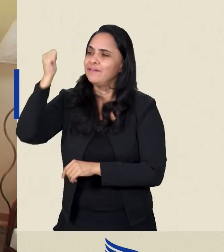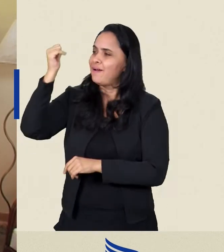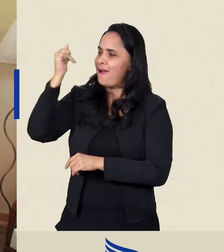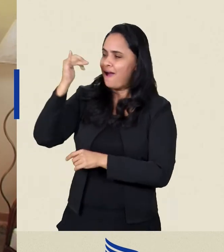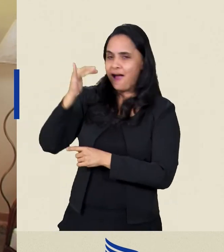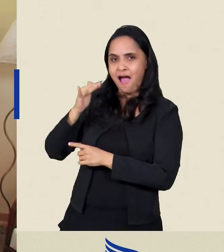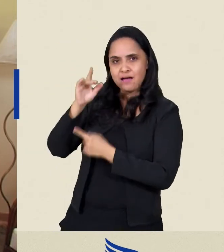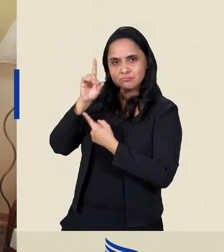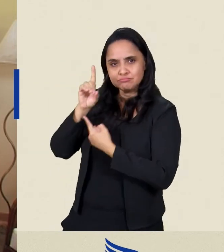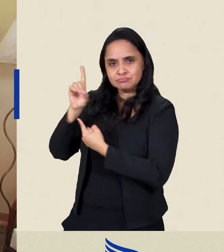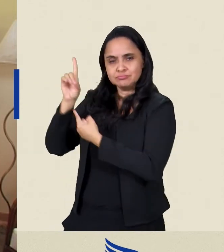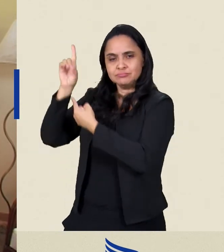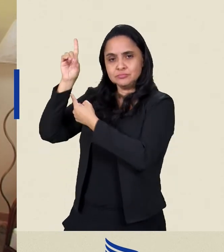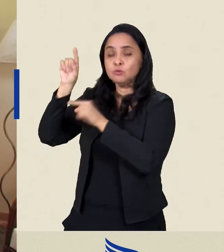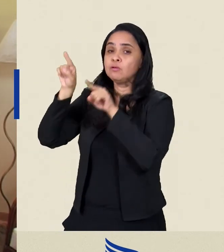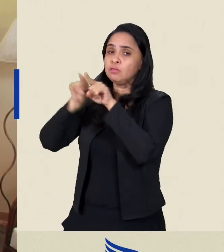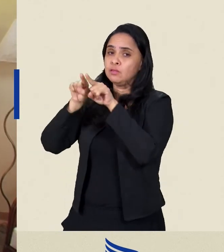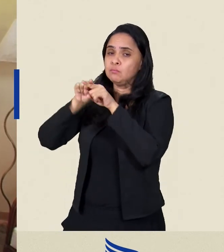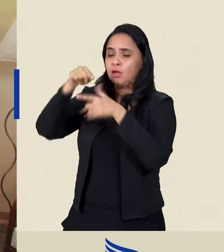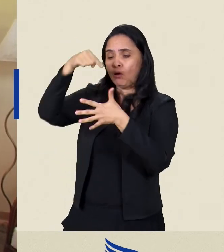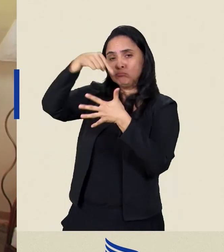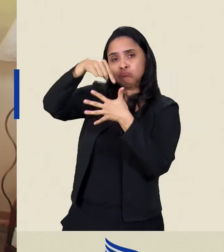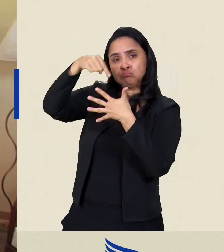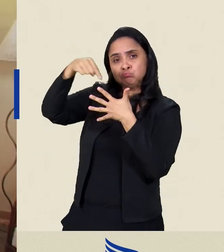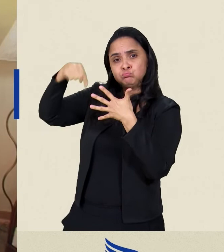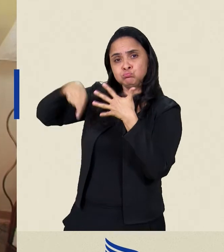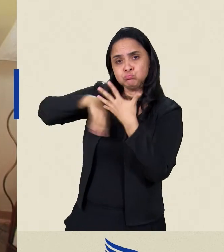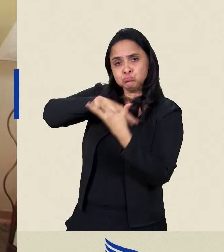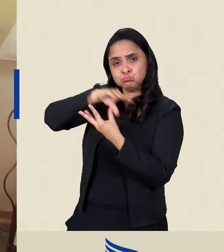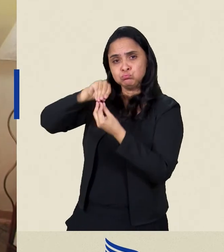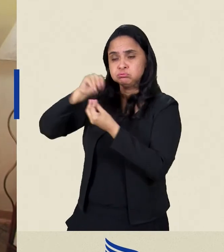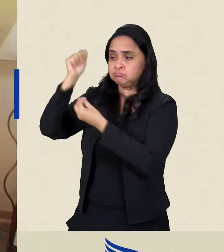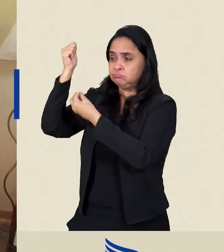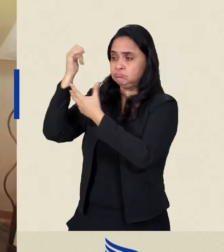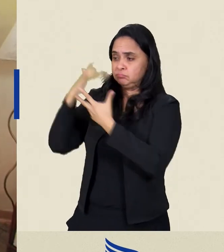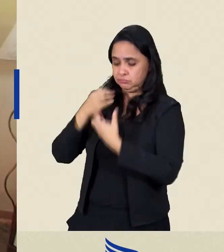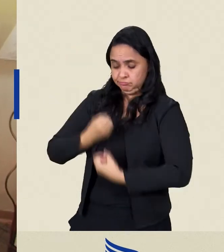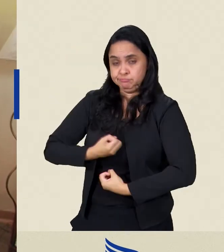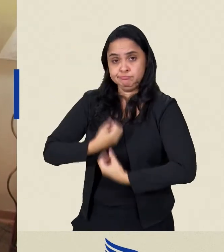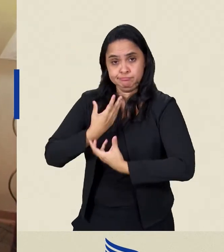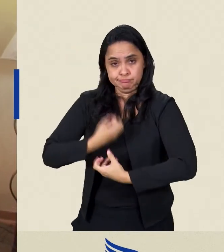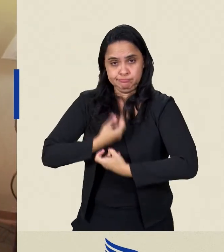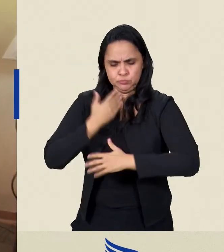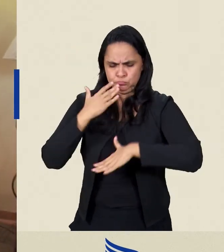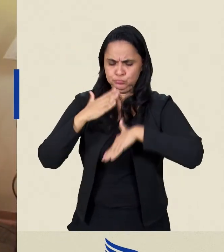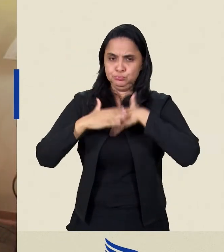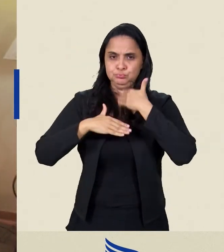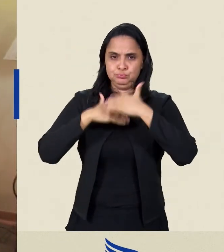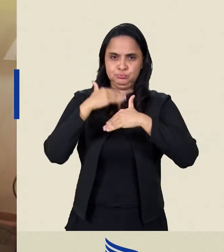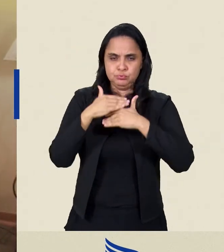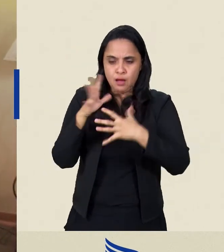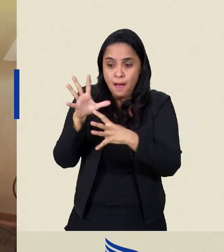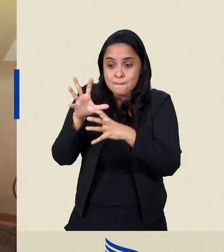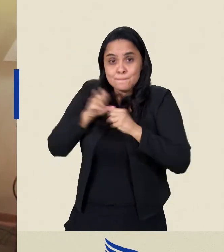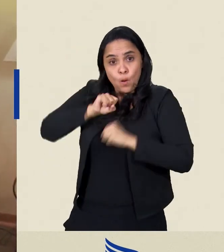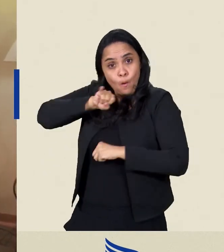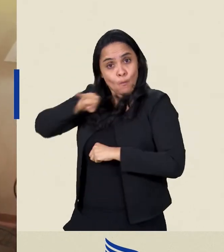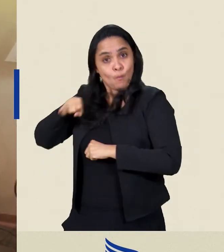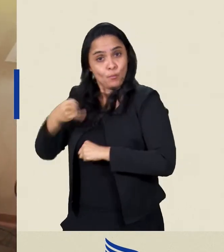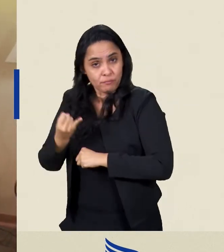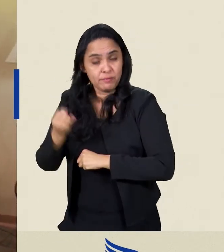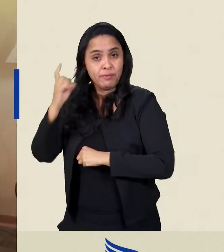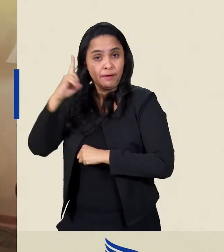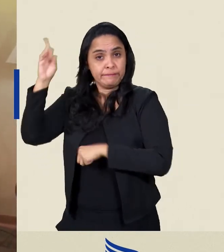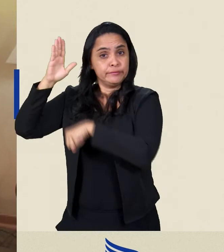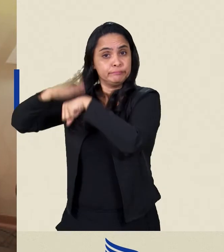Deus e o que são os meios da graça. E como podemos ser beneficiados por lançar mão daquilo que Deus colocou